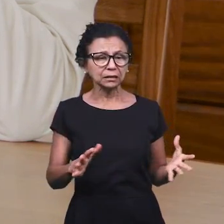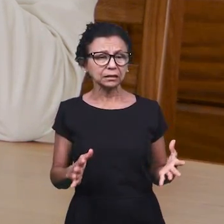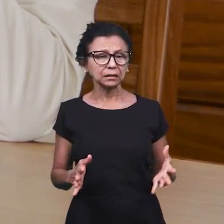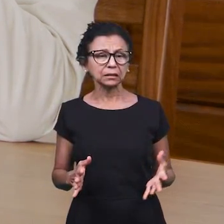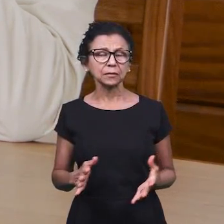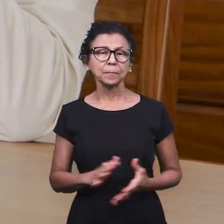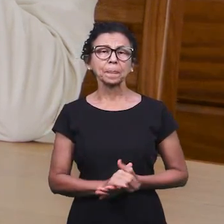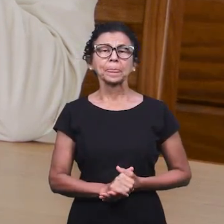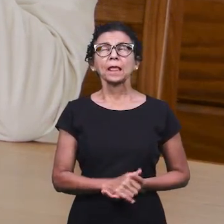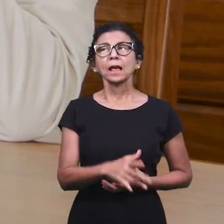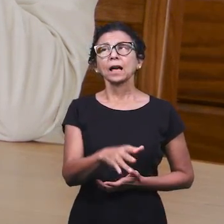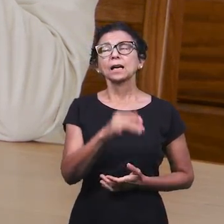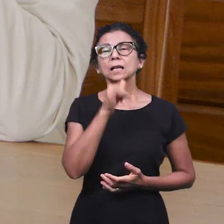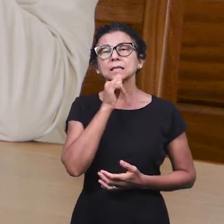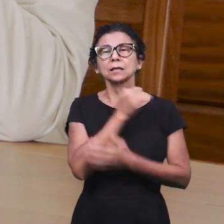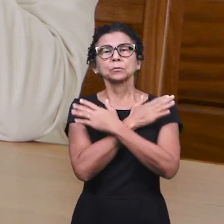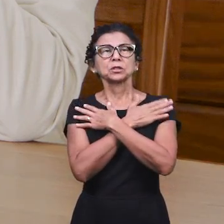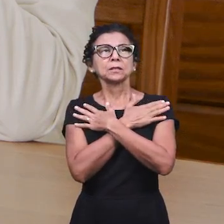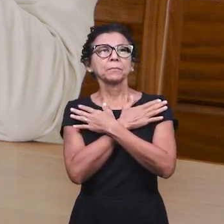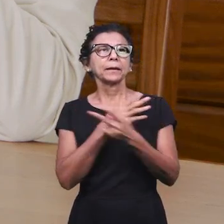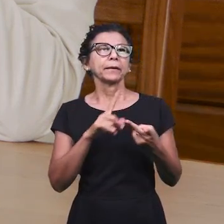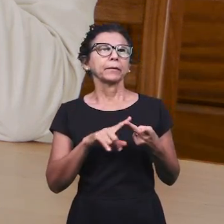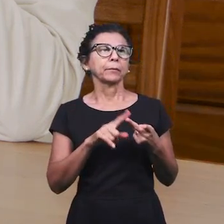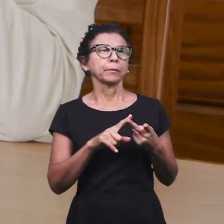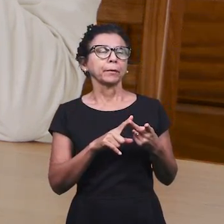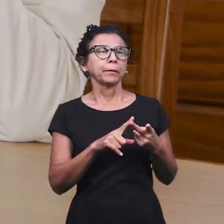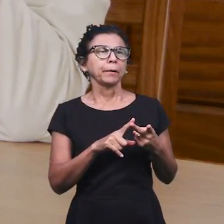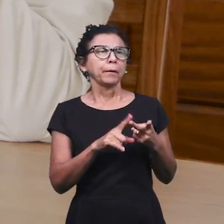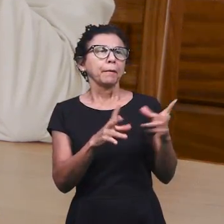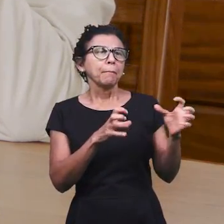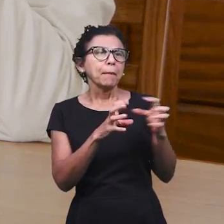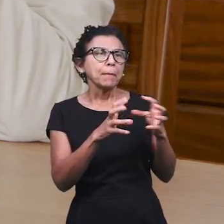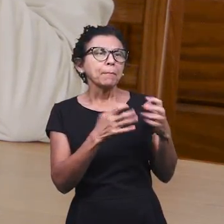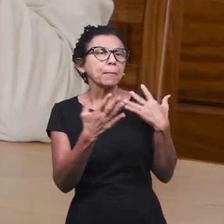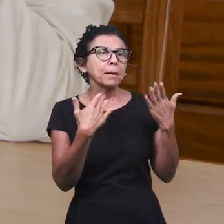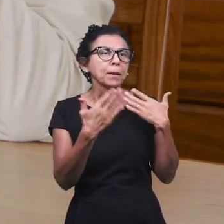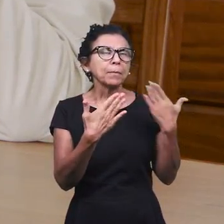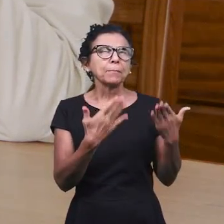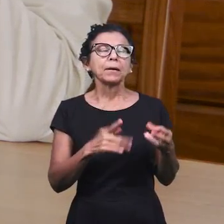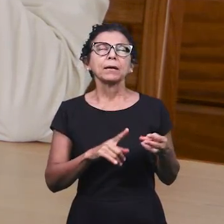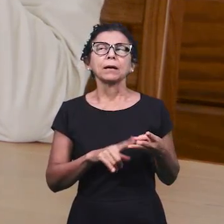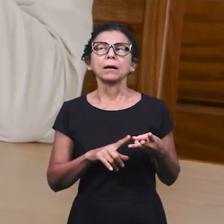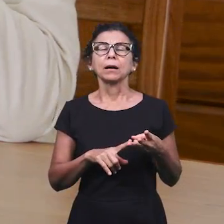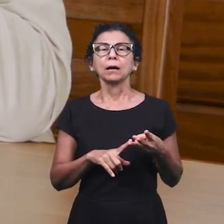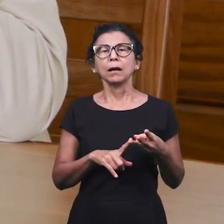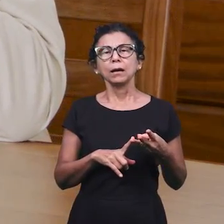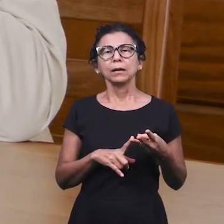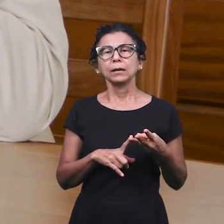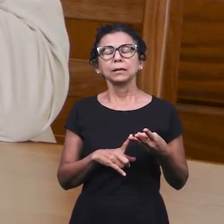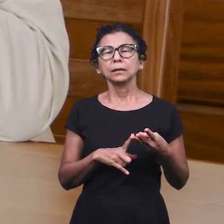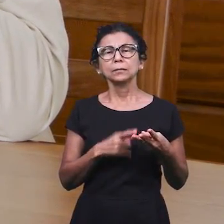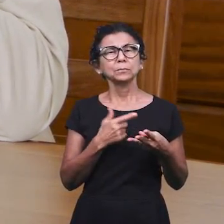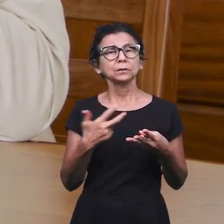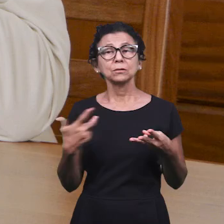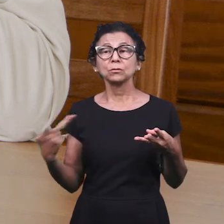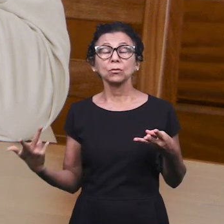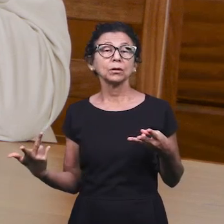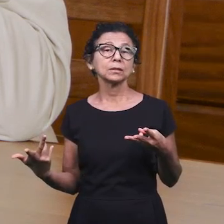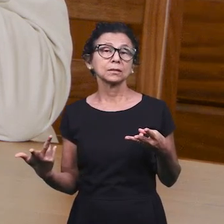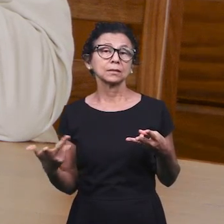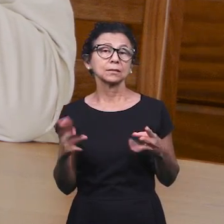crise financeira, já vão separar, uma briga, não sei o quê, tantas coisas. Às vezes você